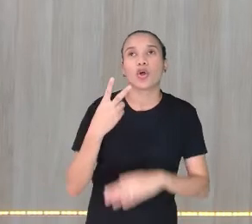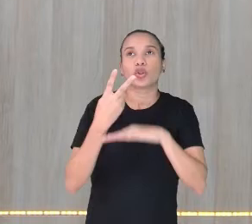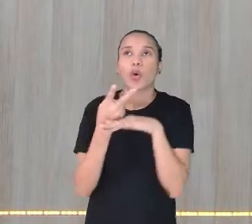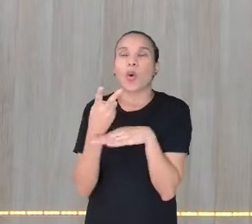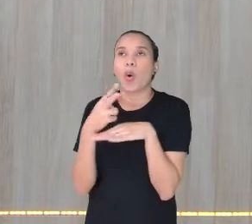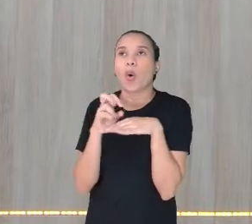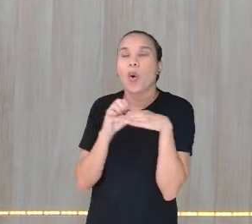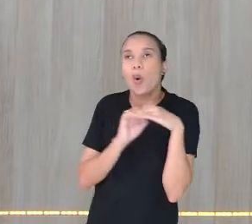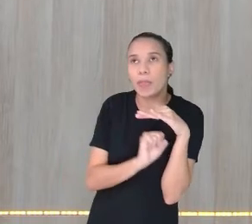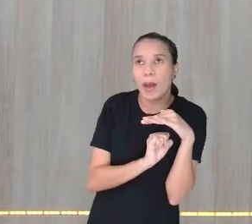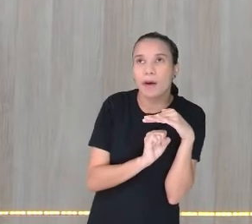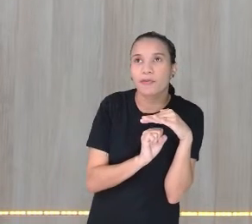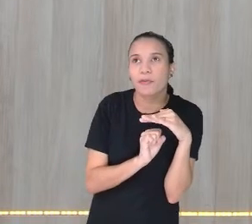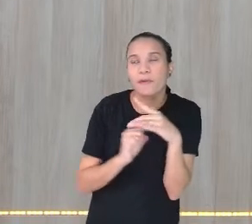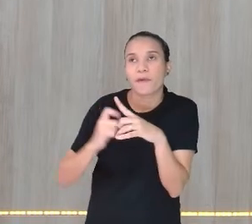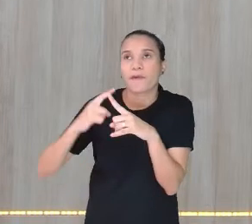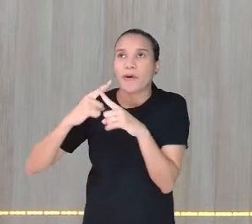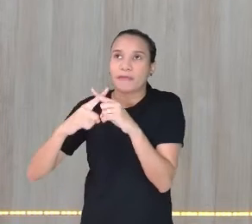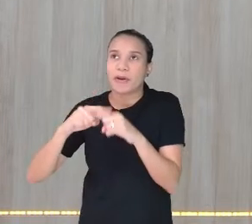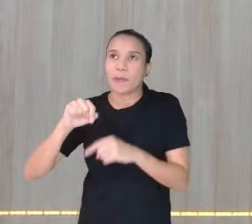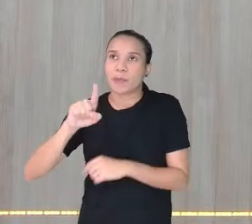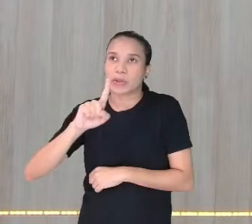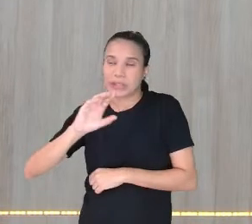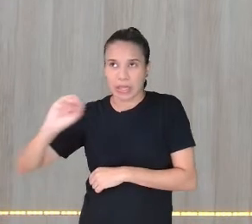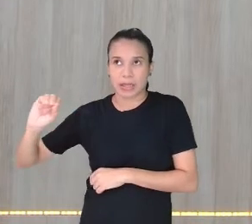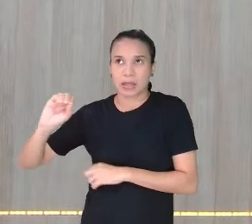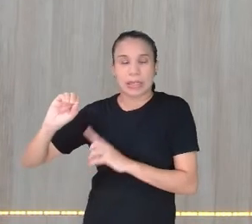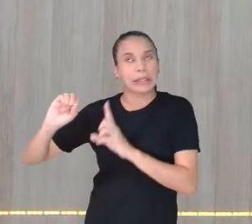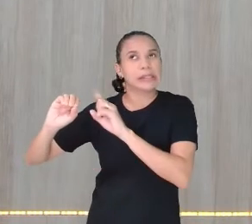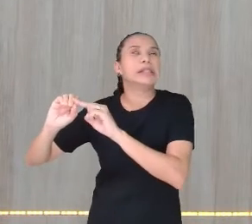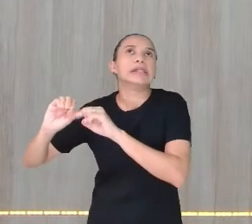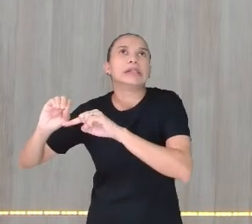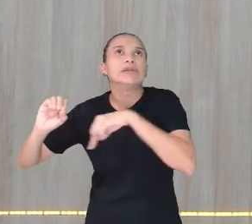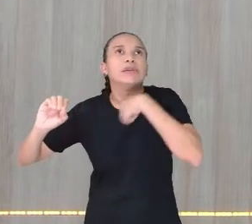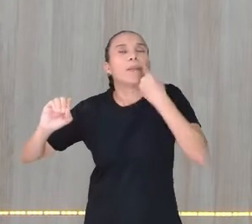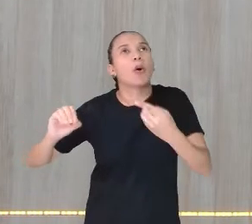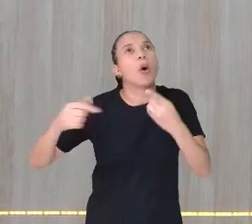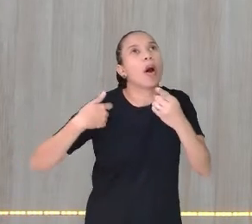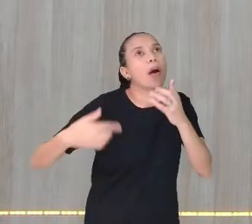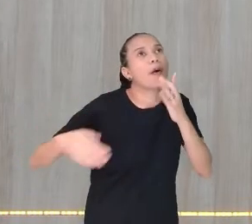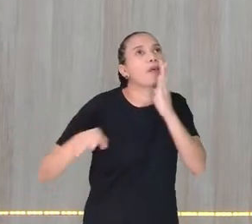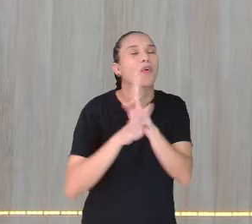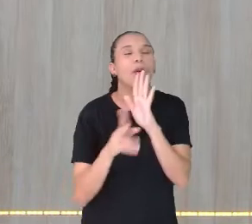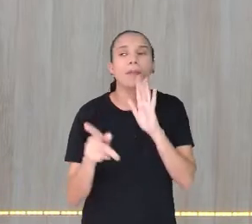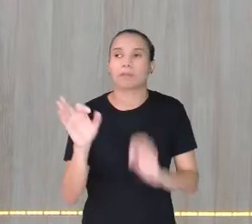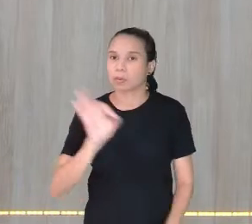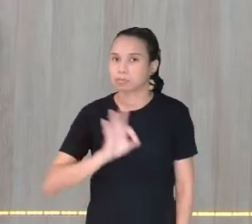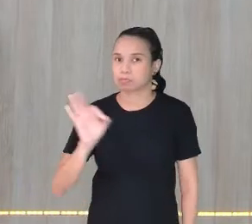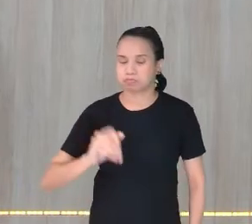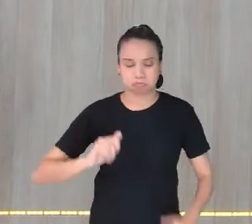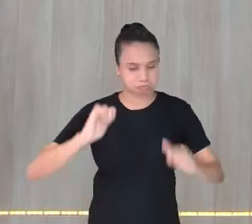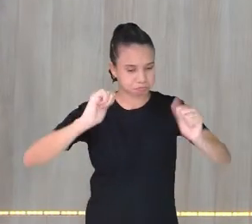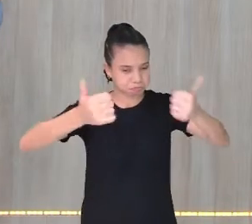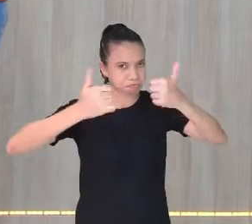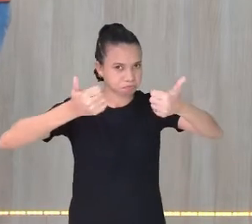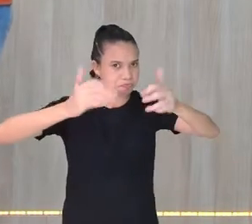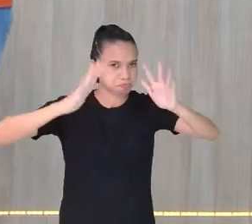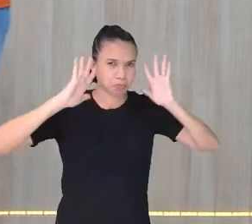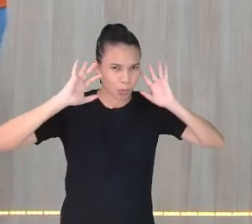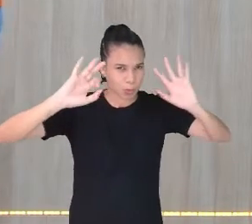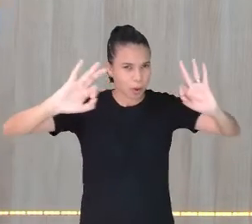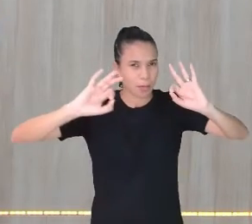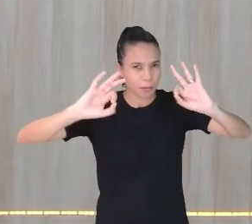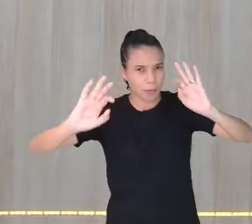oitavos. Pego esses 2 oitavos, multiplico por 100 e aí encontro a porcentagem. Show de bola, beleza, tu vai